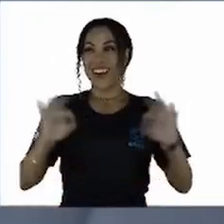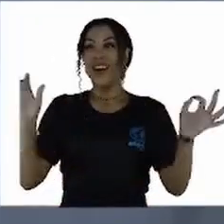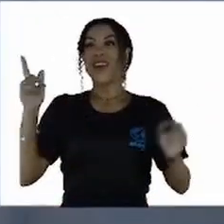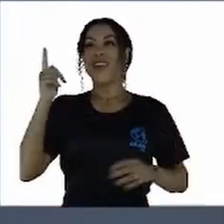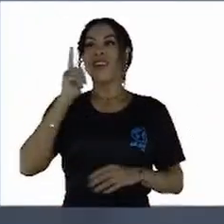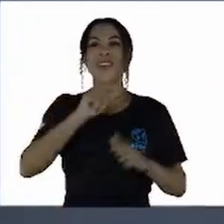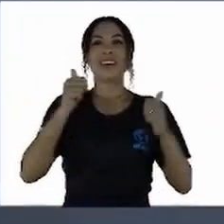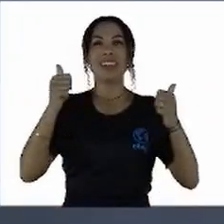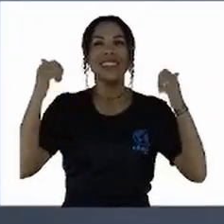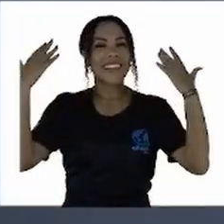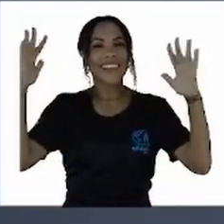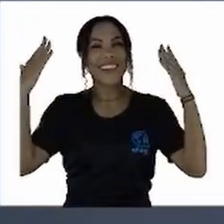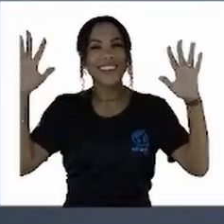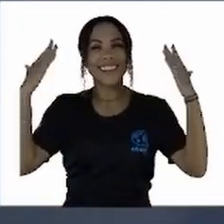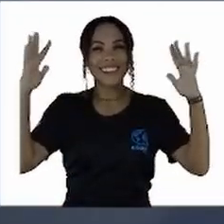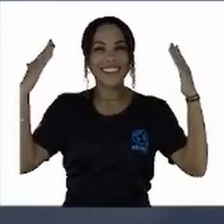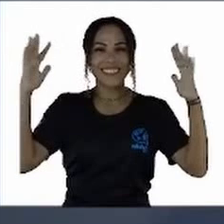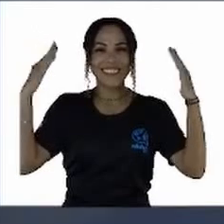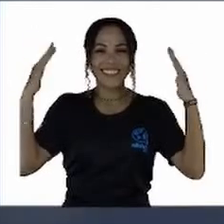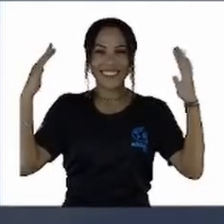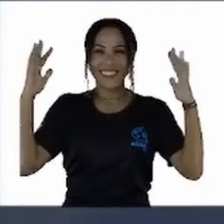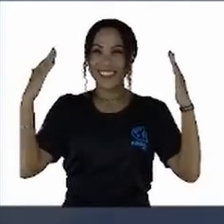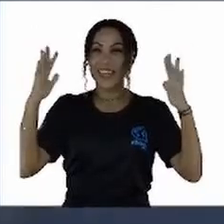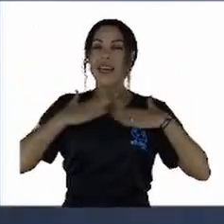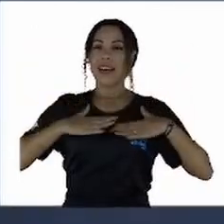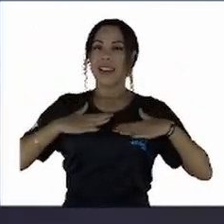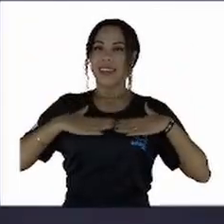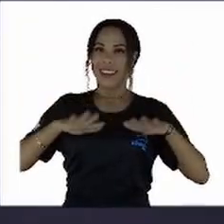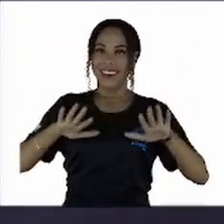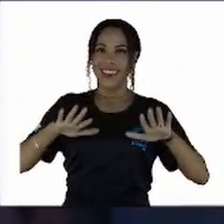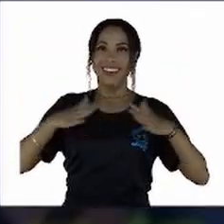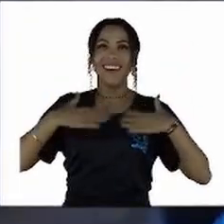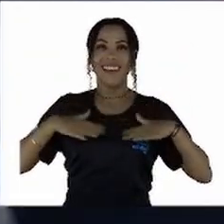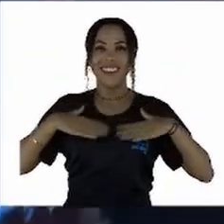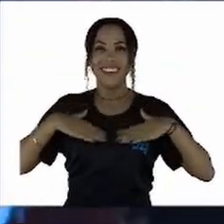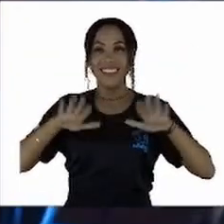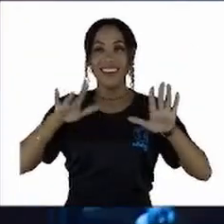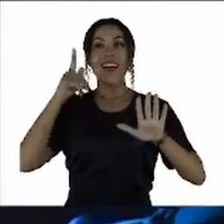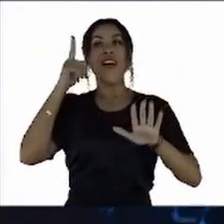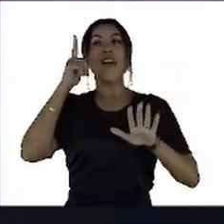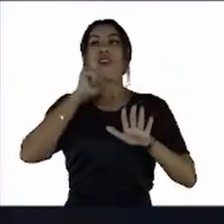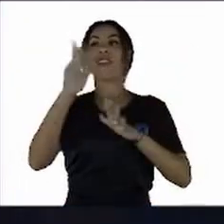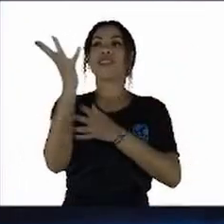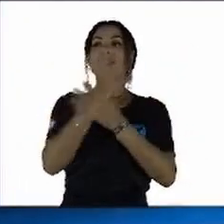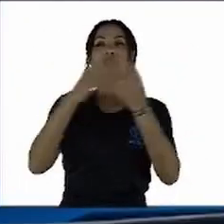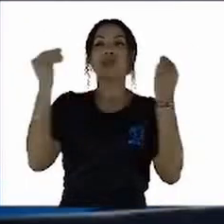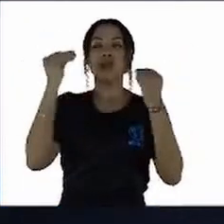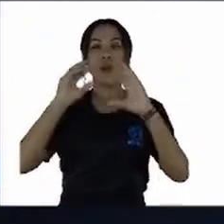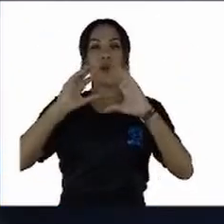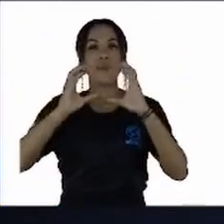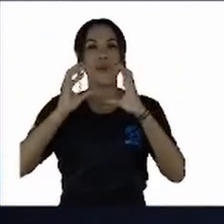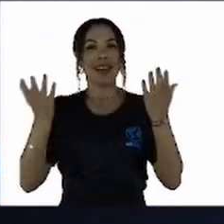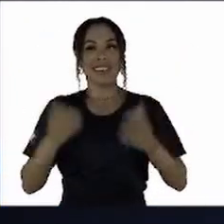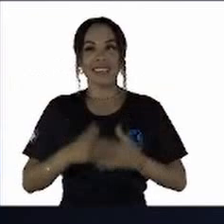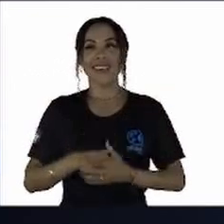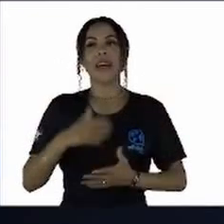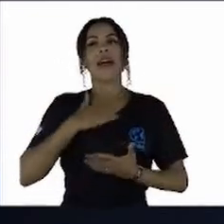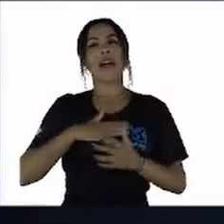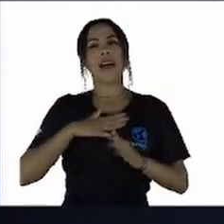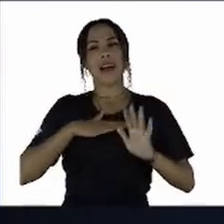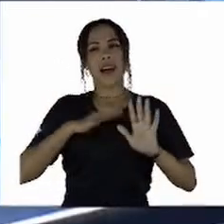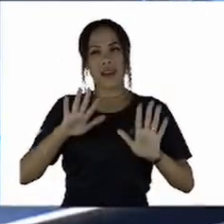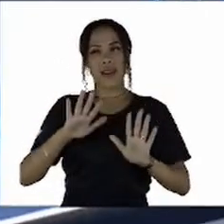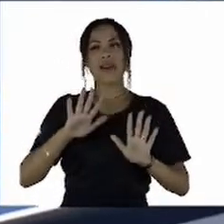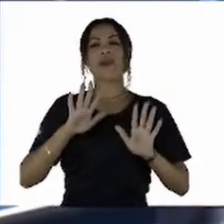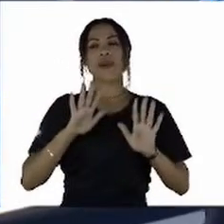Conseguiu. Parabéns. Calma. Ele conseguiu desaparecer com a bola. A bola... Calma,